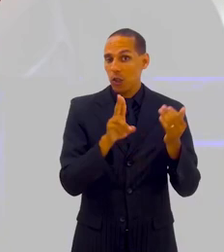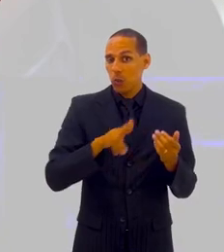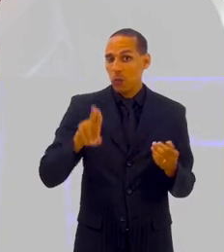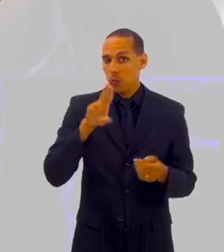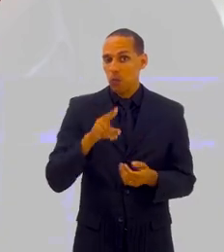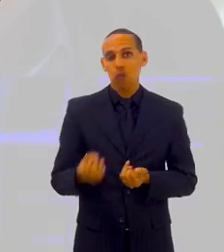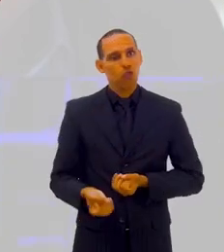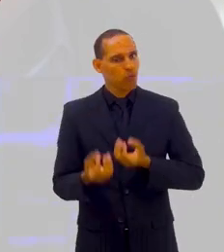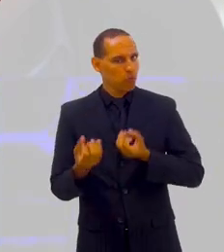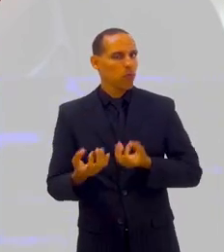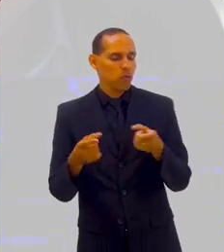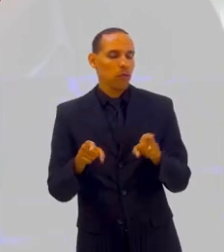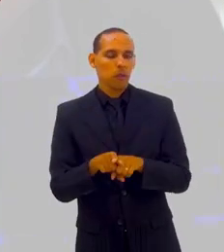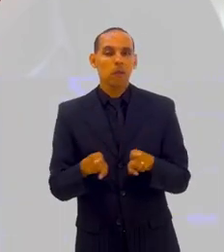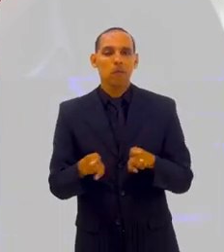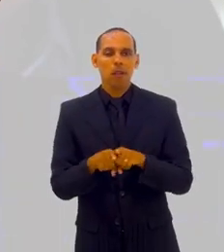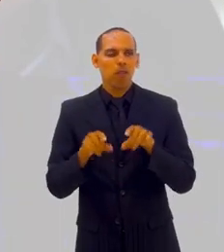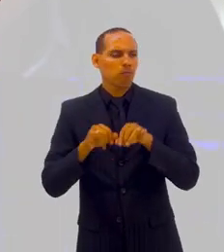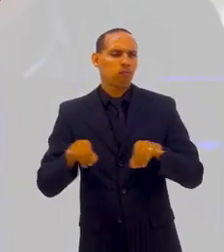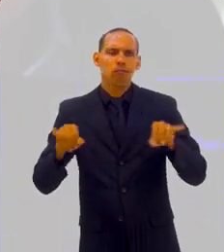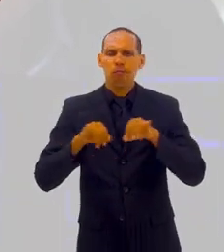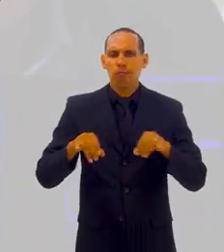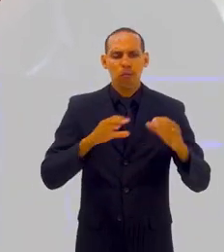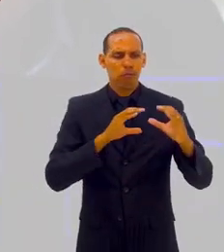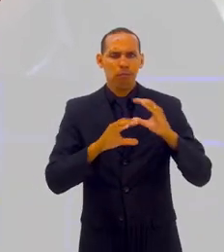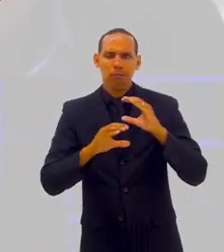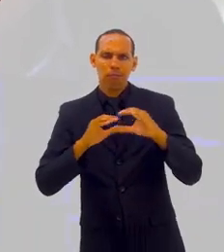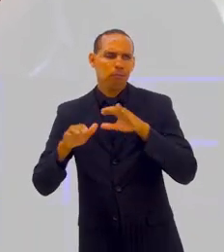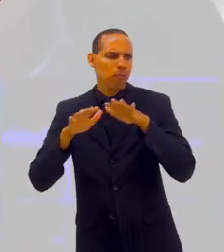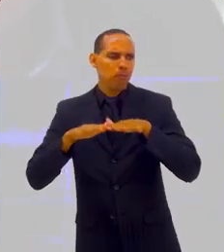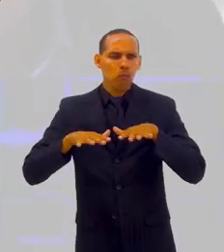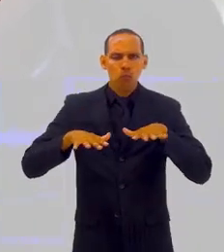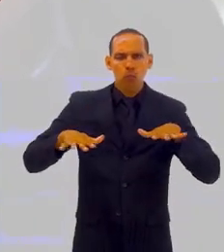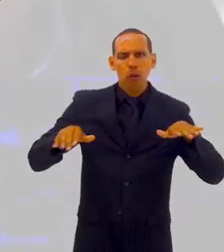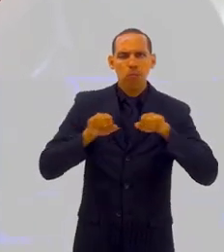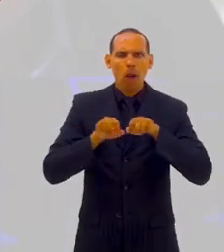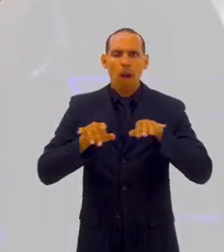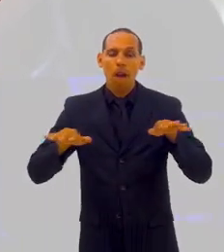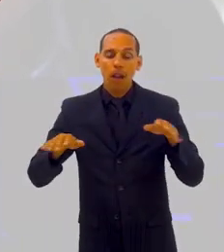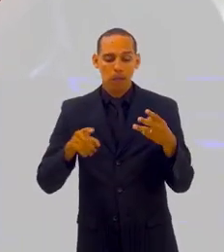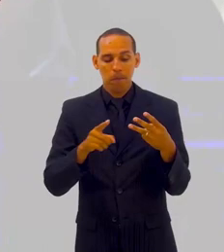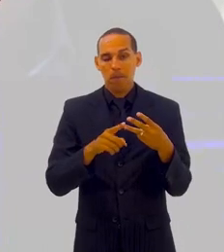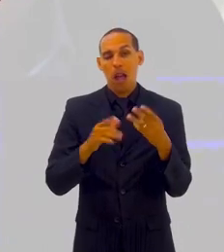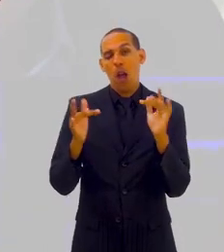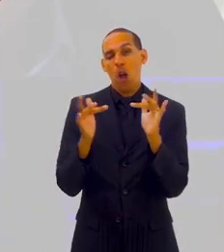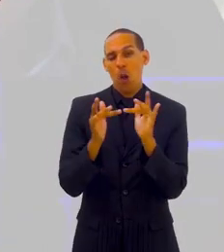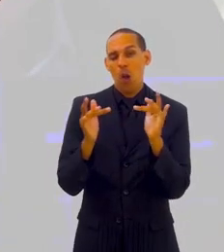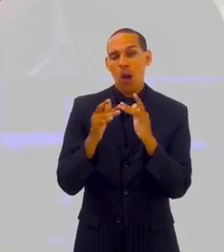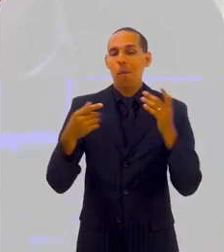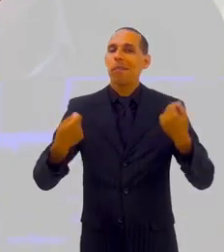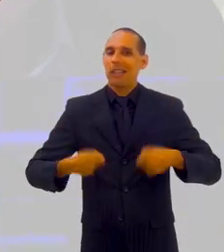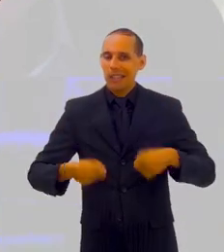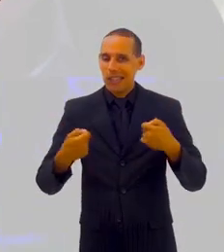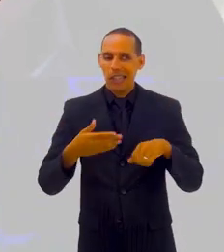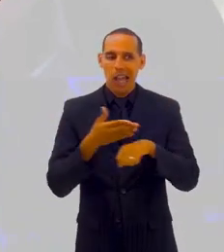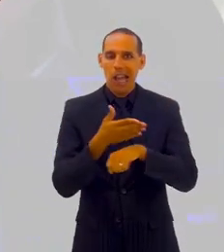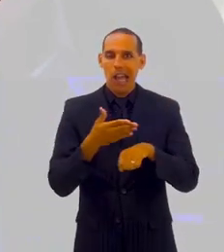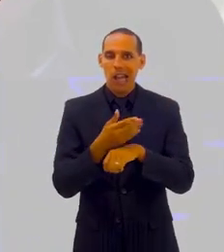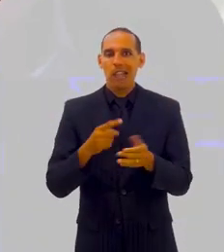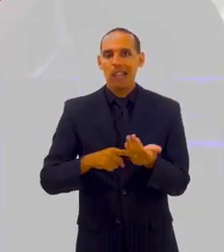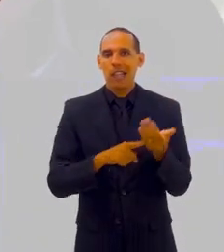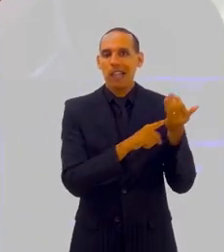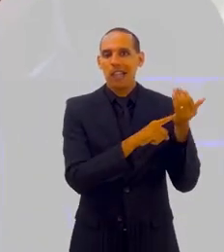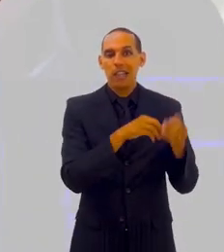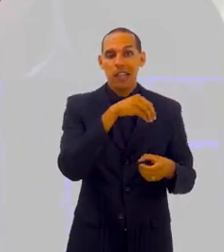e da informação né comunicar ao máximo de pessoas possível a conectividade necessária para o acesso